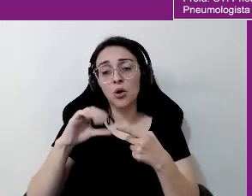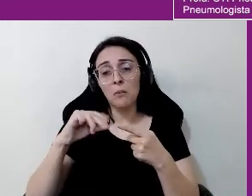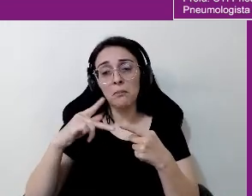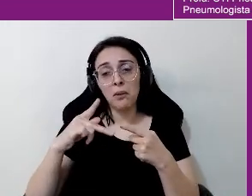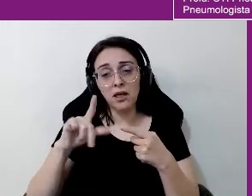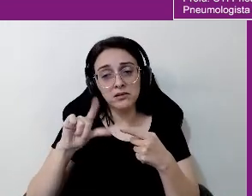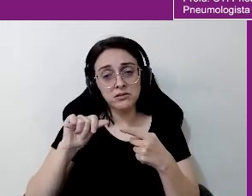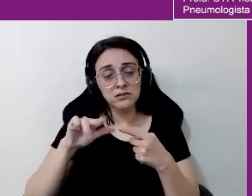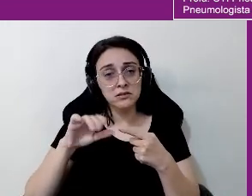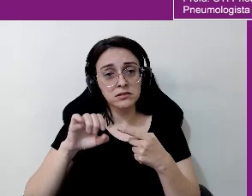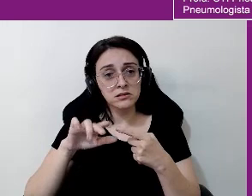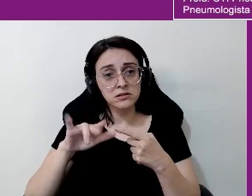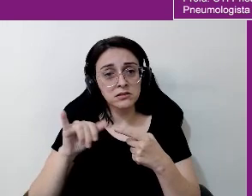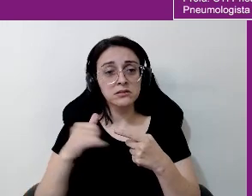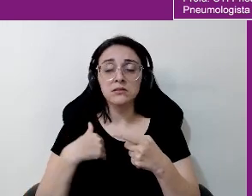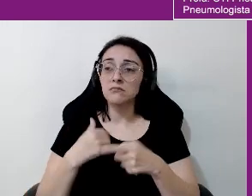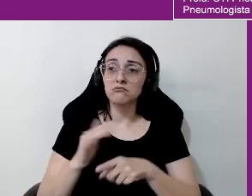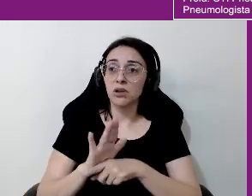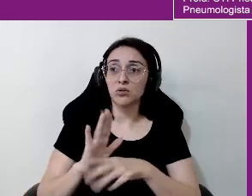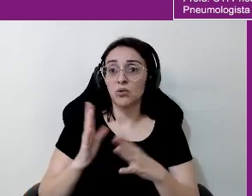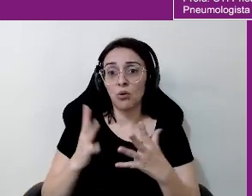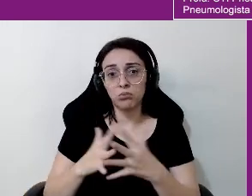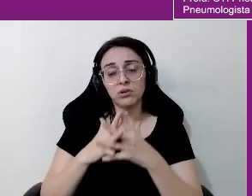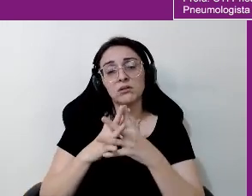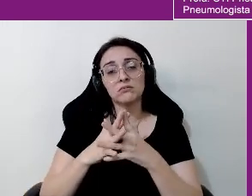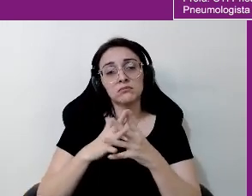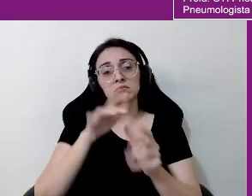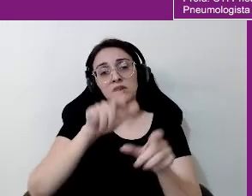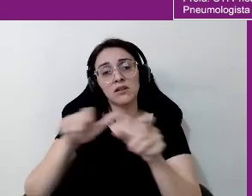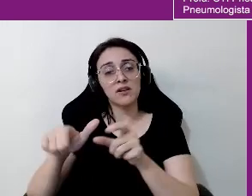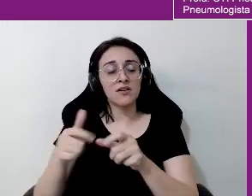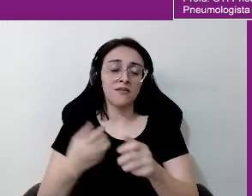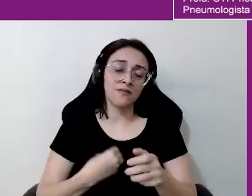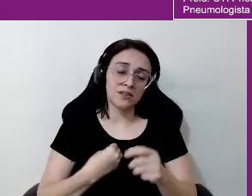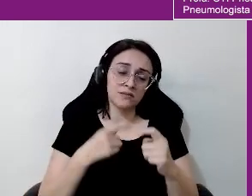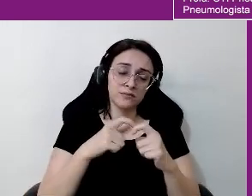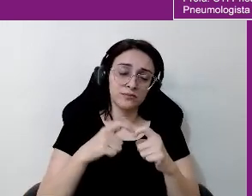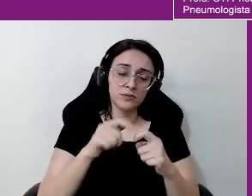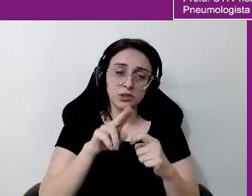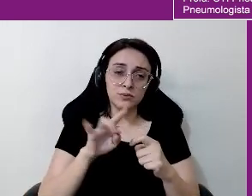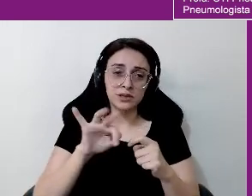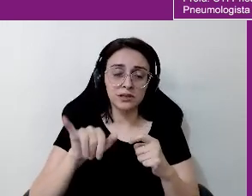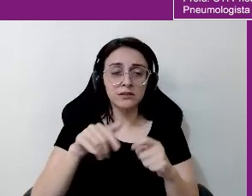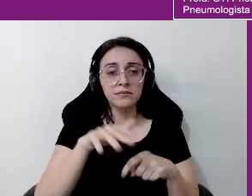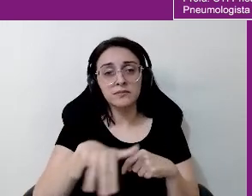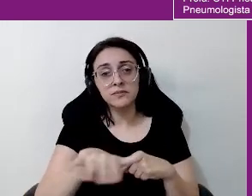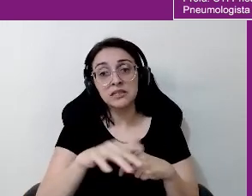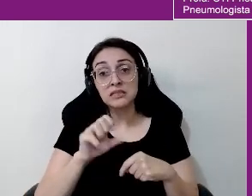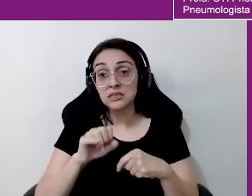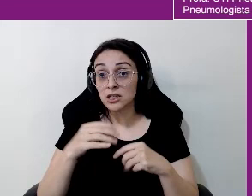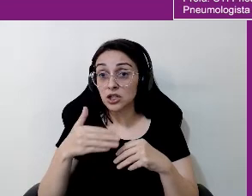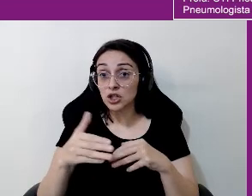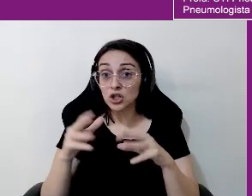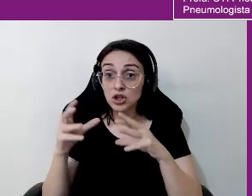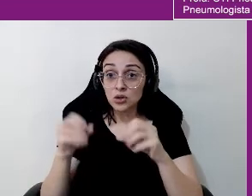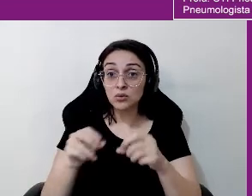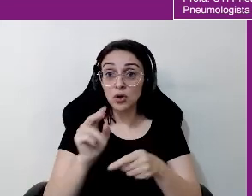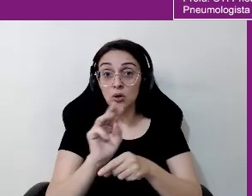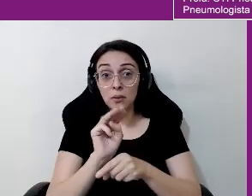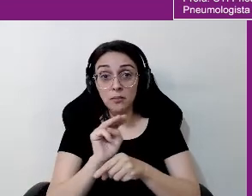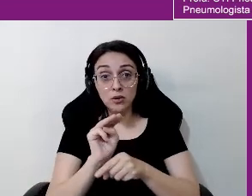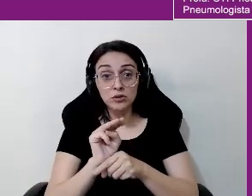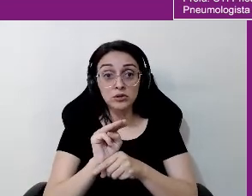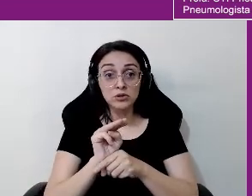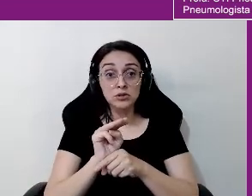a vida dos intensivistas. Imagina se a gente implementar uma determinação de que todo mundo tem que monitorizar a